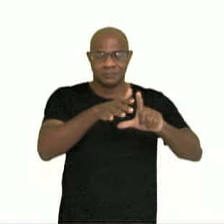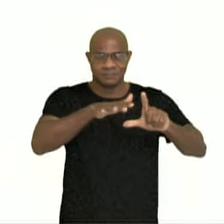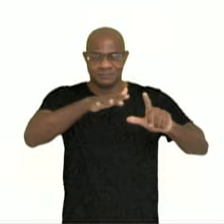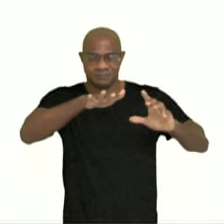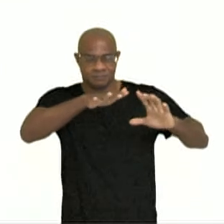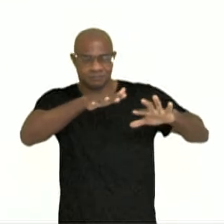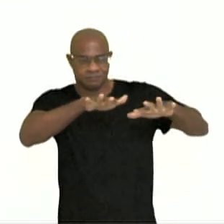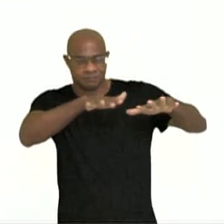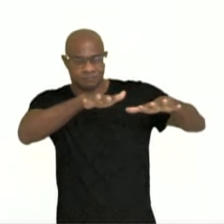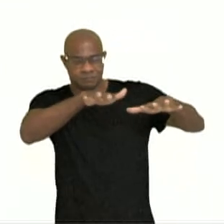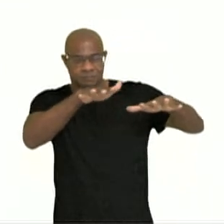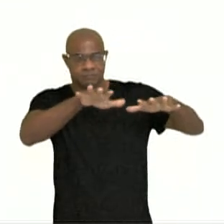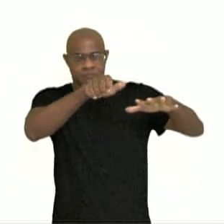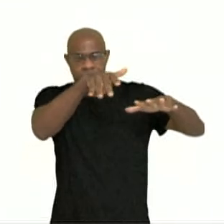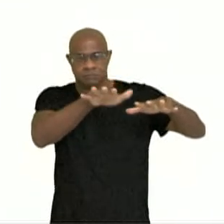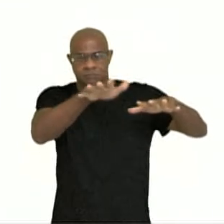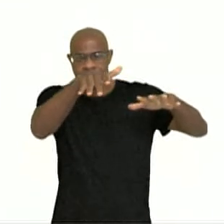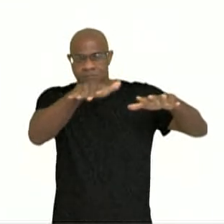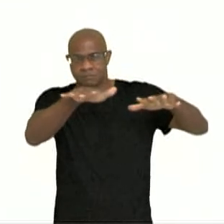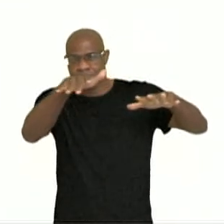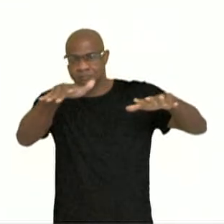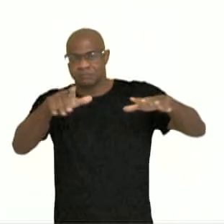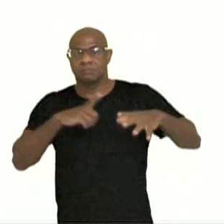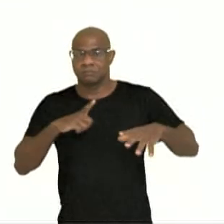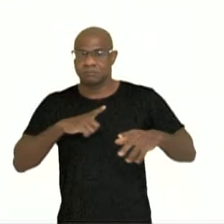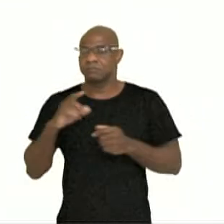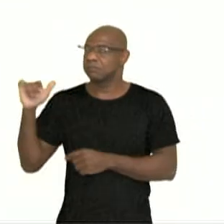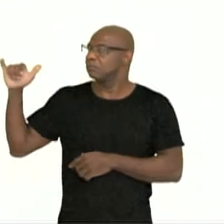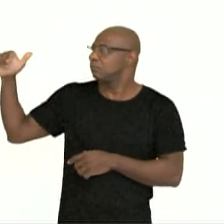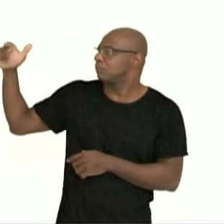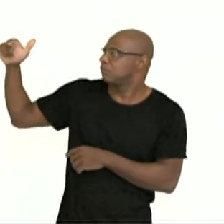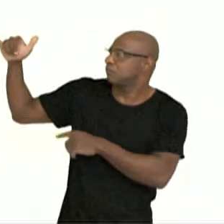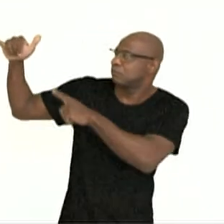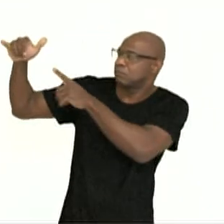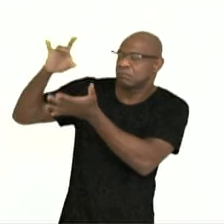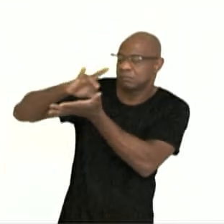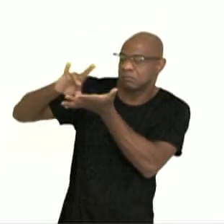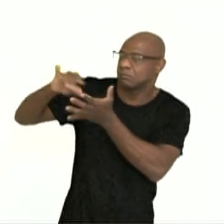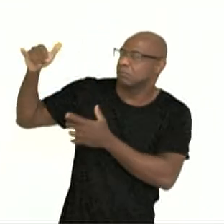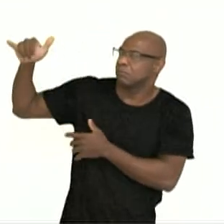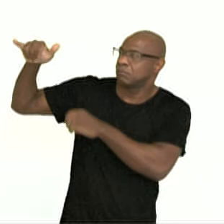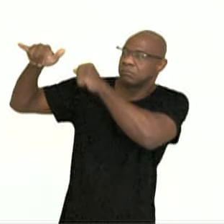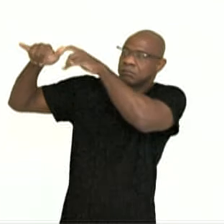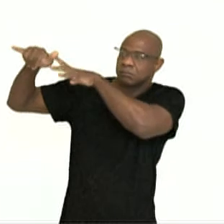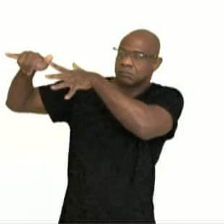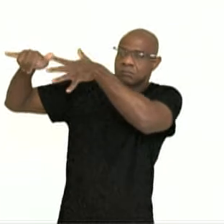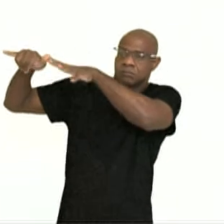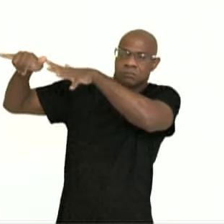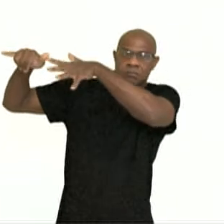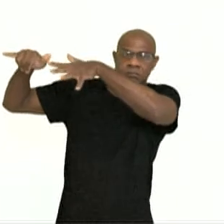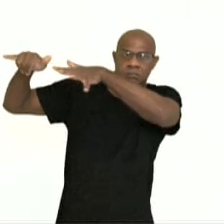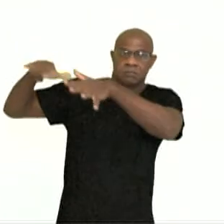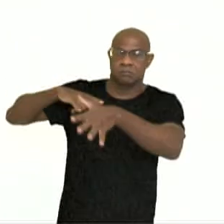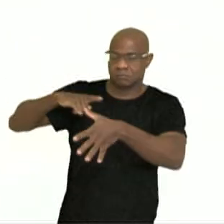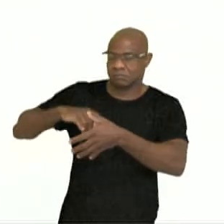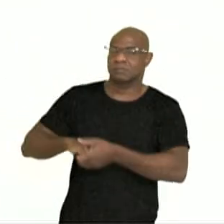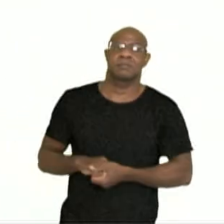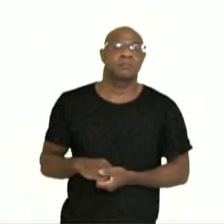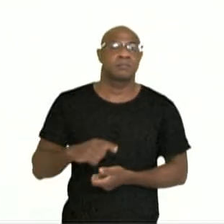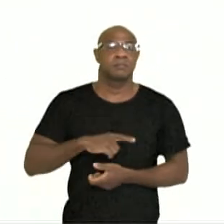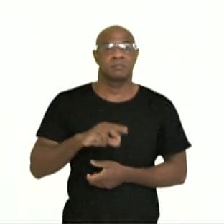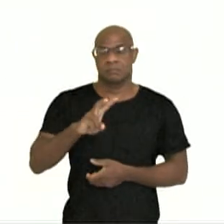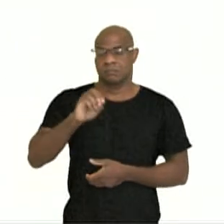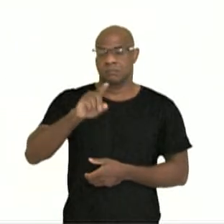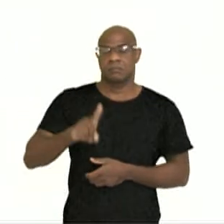eram emitidas de volta pela aeronave inimiga. Então, essas frases estão, como eu disse, na voz passiva, usada para focar